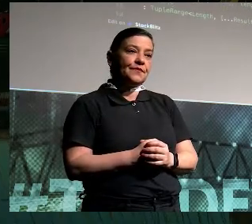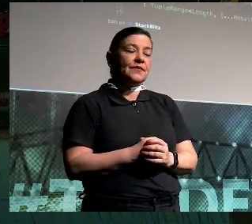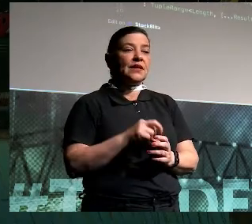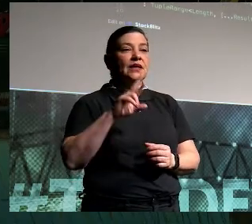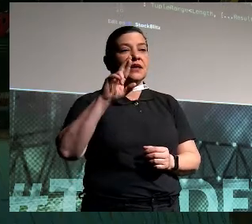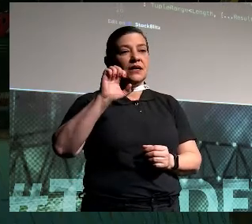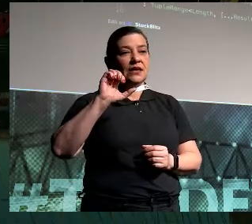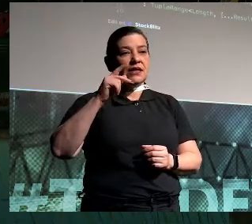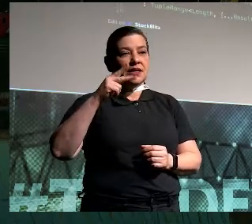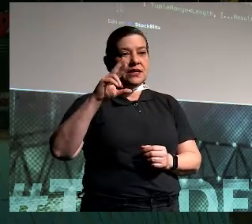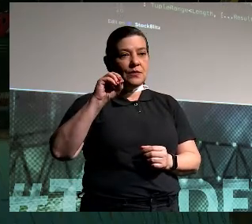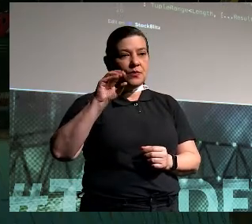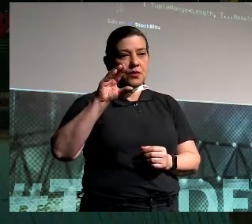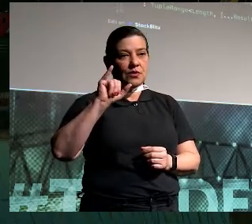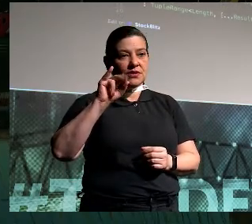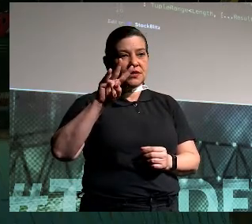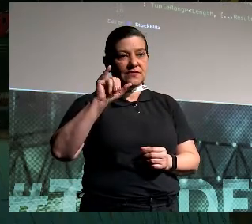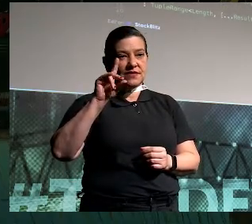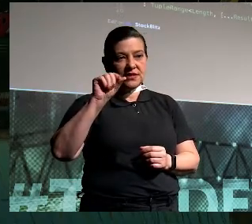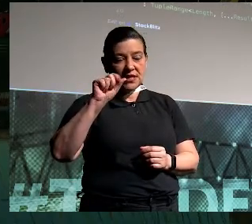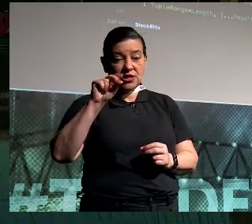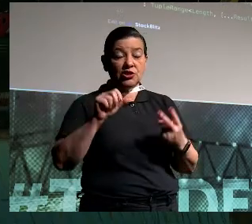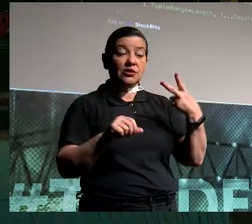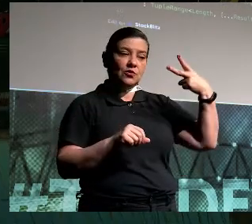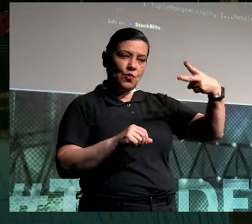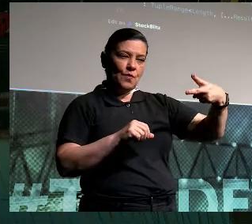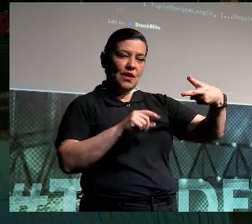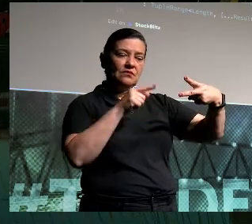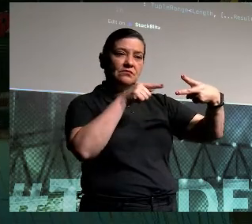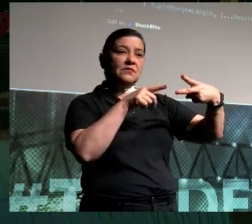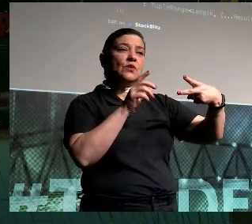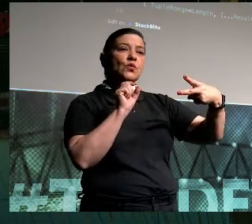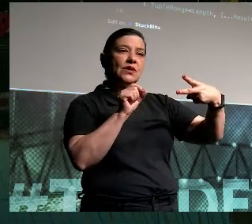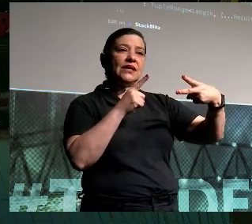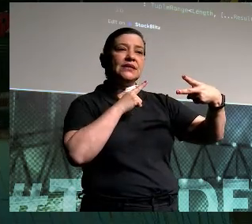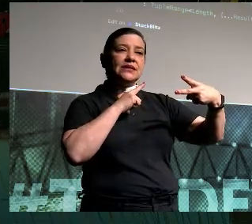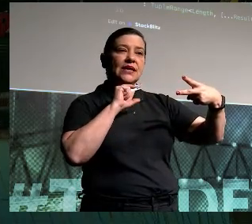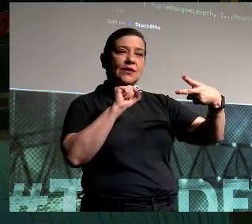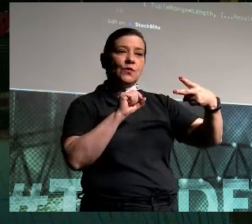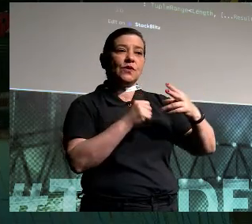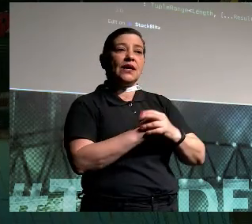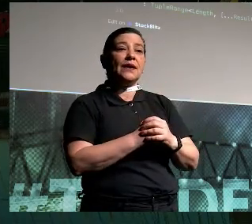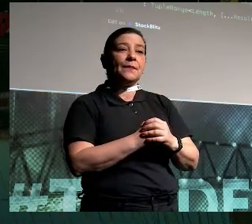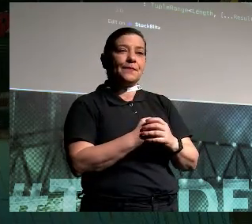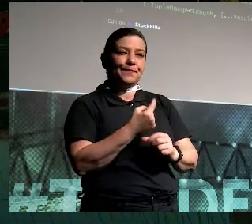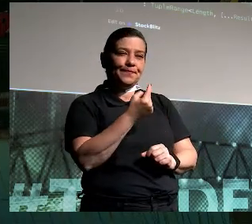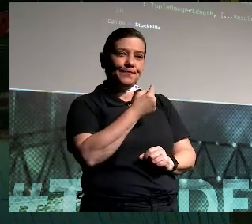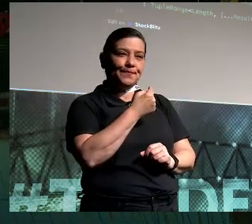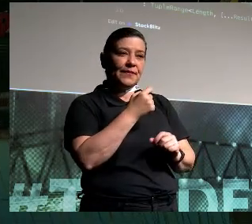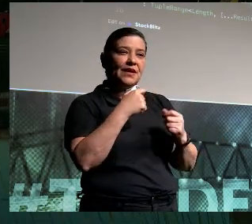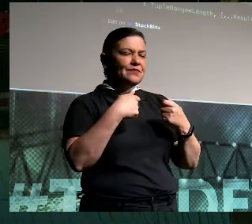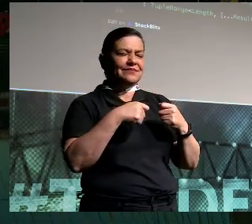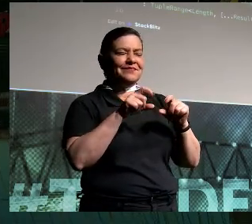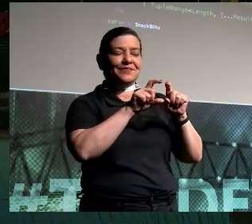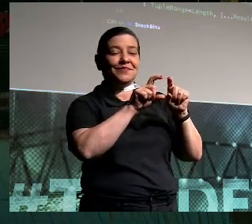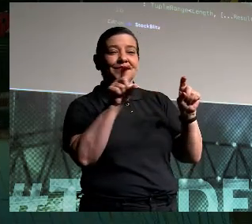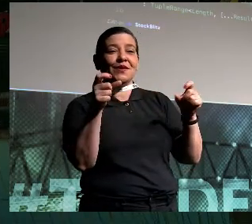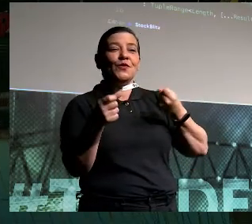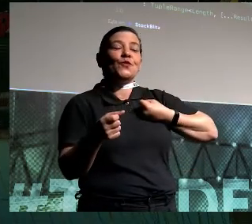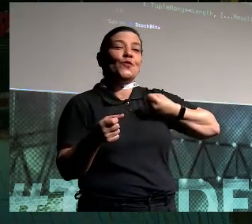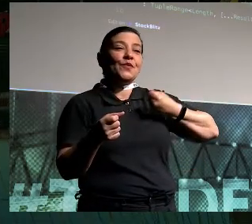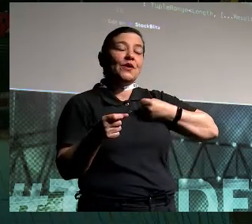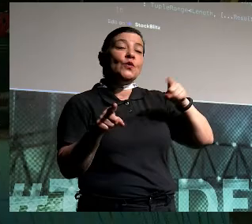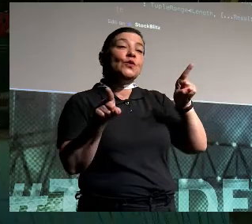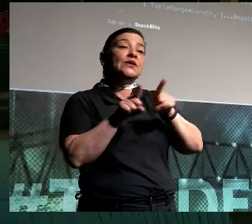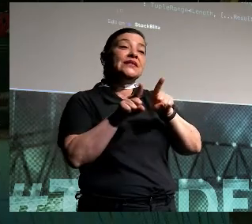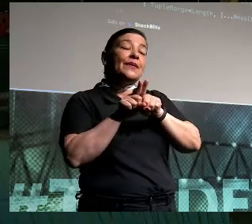recursividade. E olha só, essa tupla, esse tuple range aqui, eu tenho o length dela, que tem que estender tipo número, o